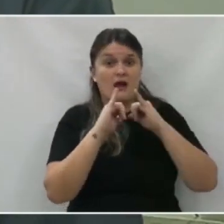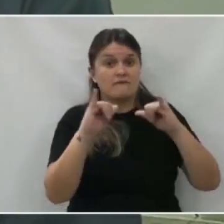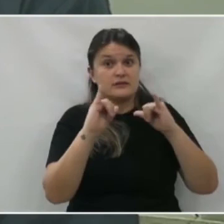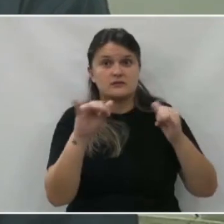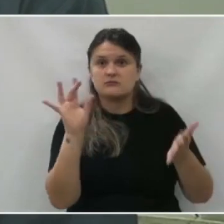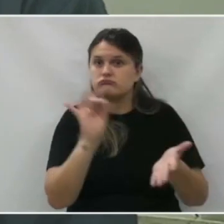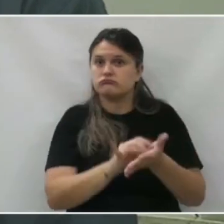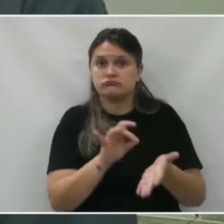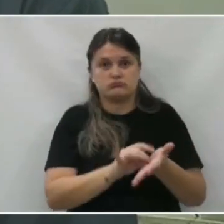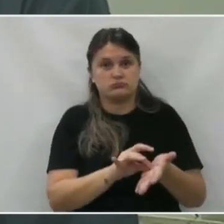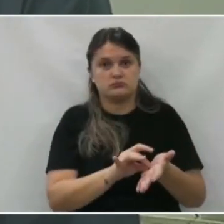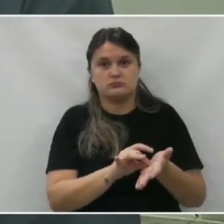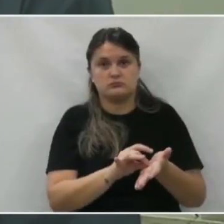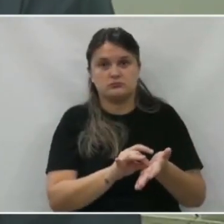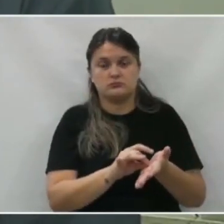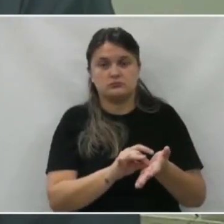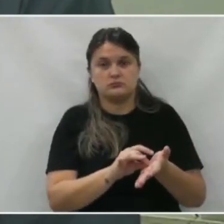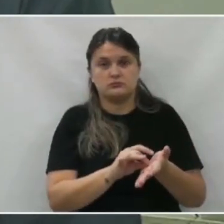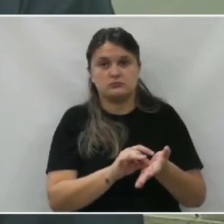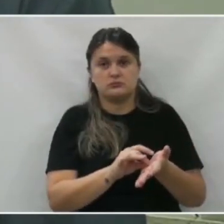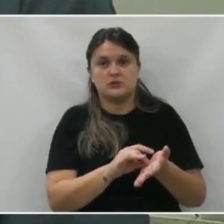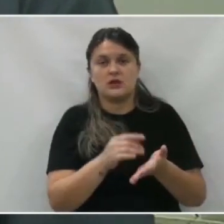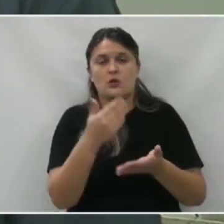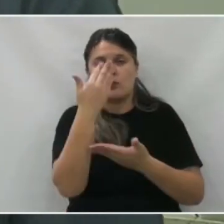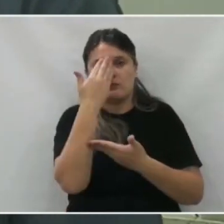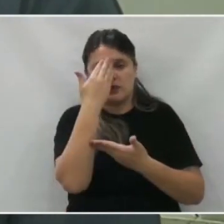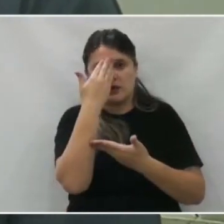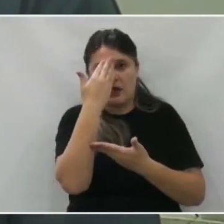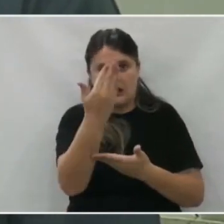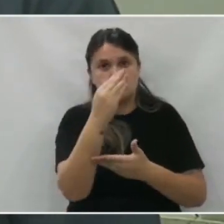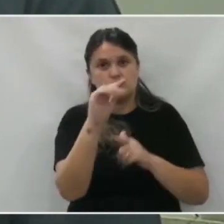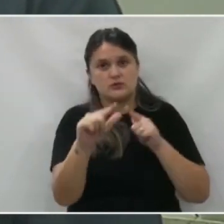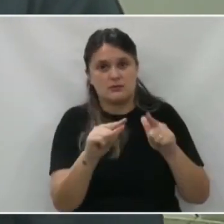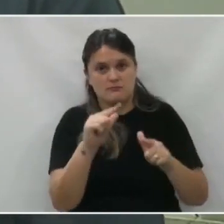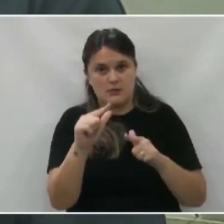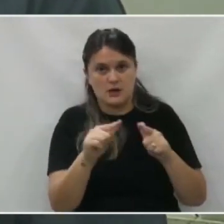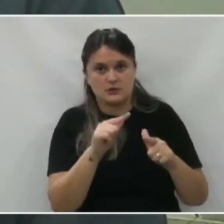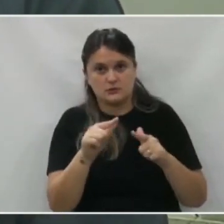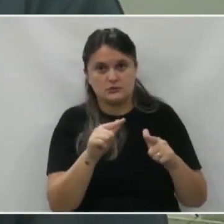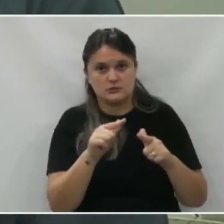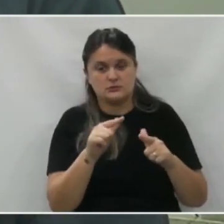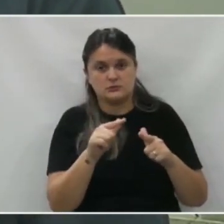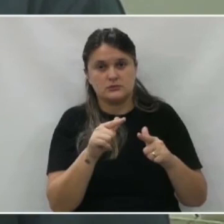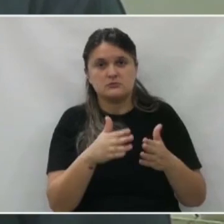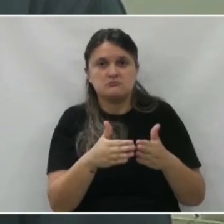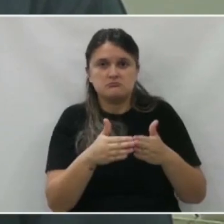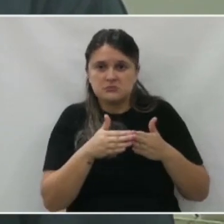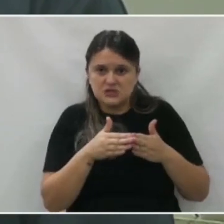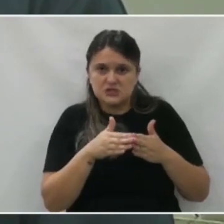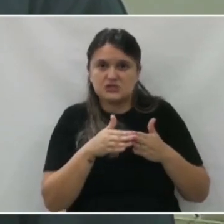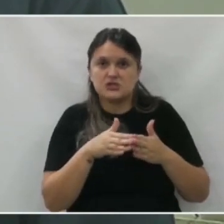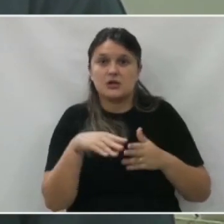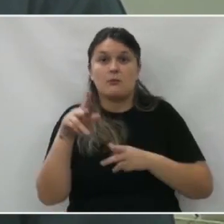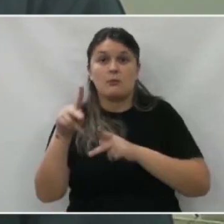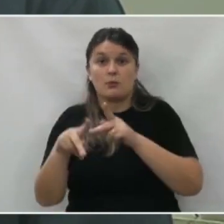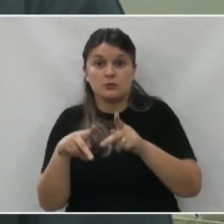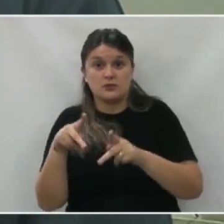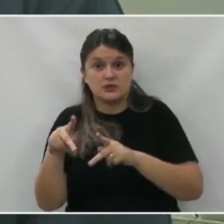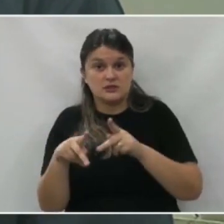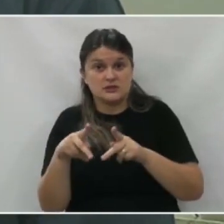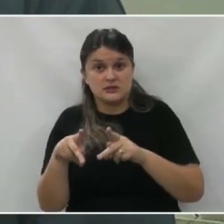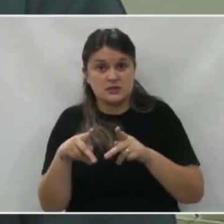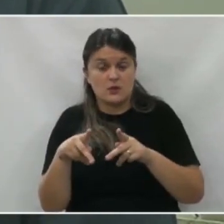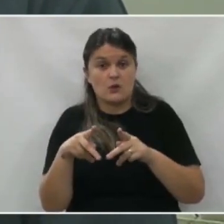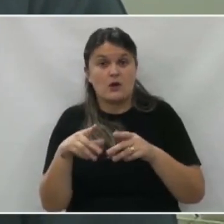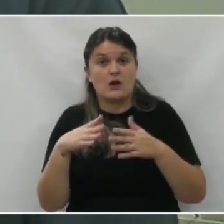informações de maneira oficial. Então, agradecer por esse trabalho, né, e pedir mais uma vez que a população,